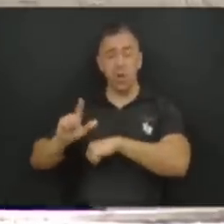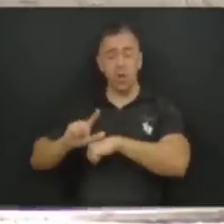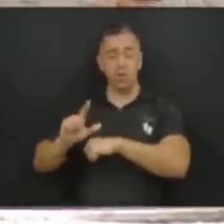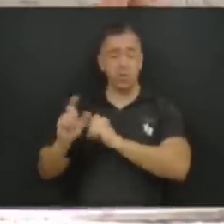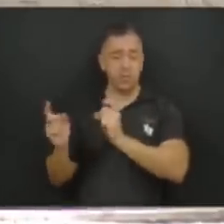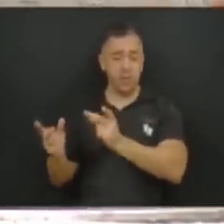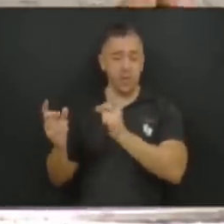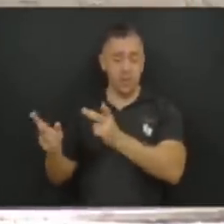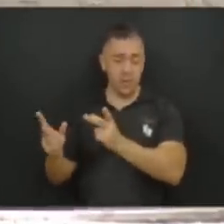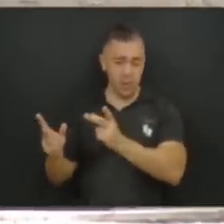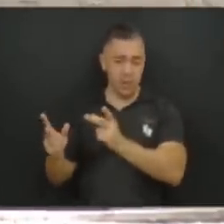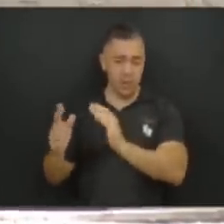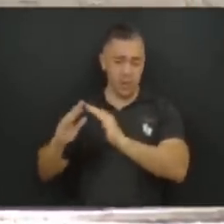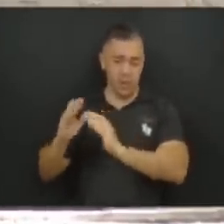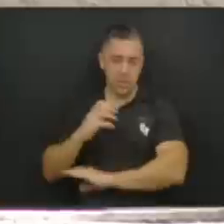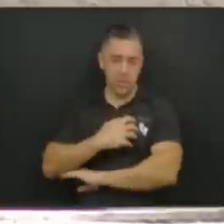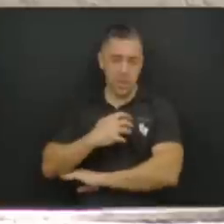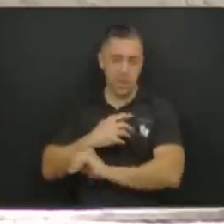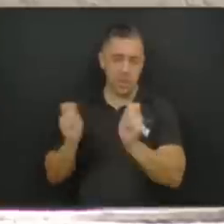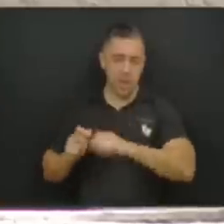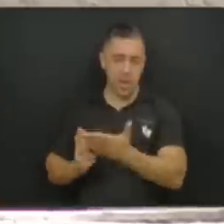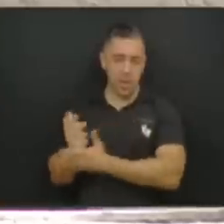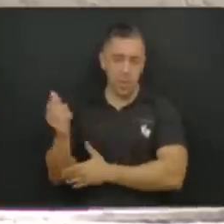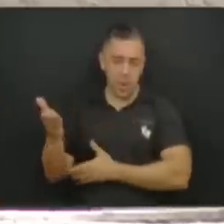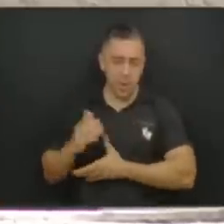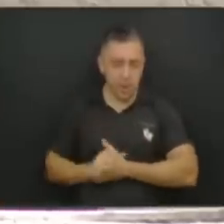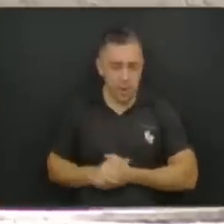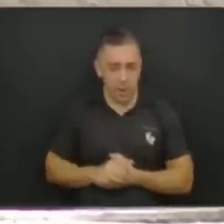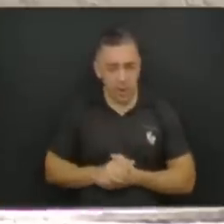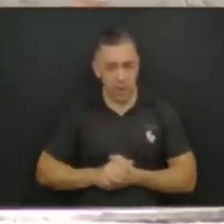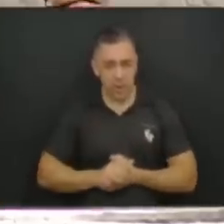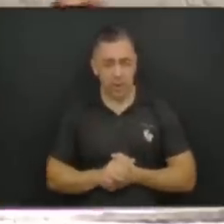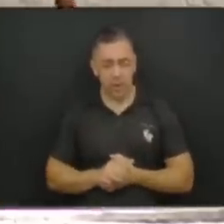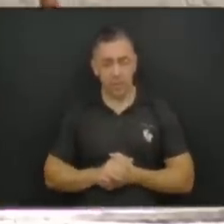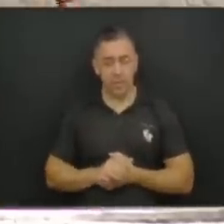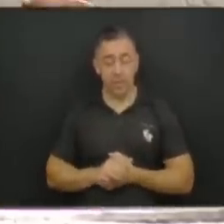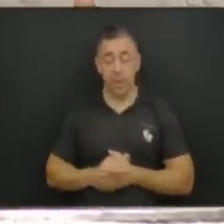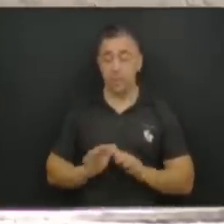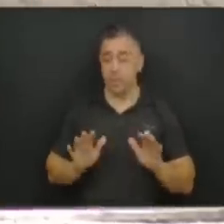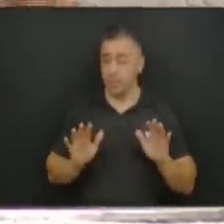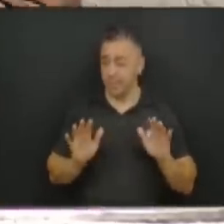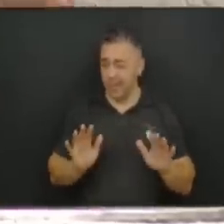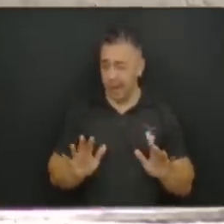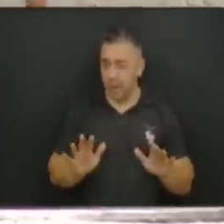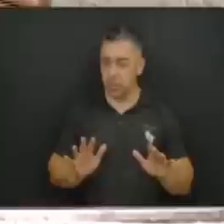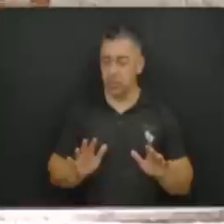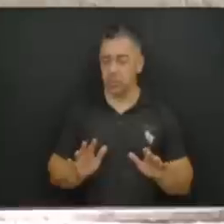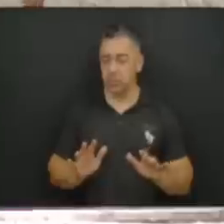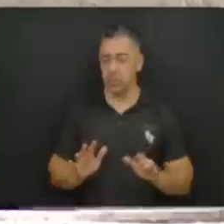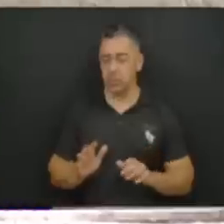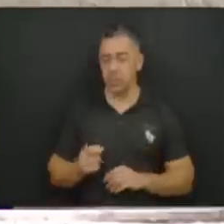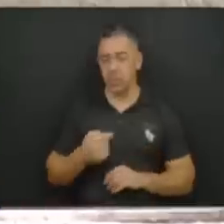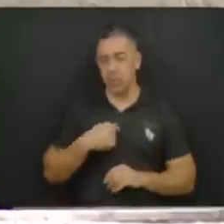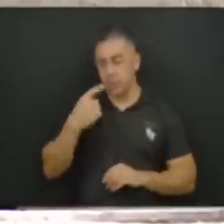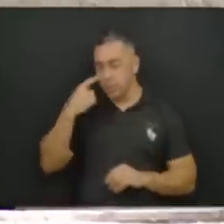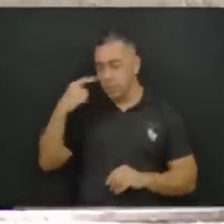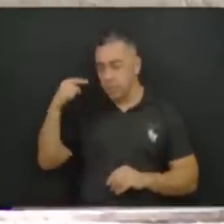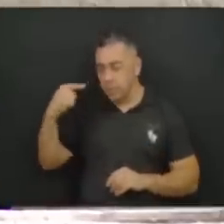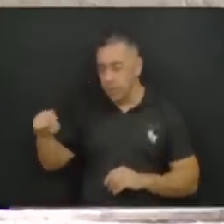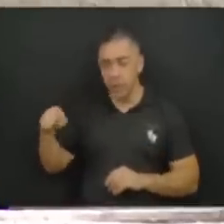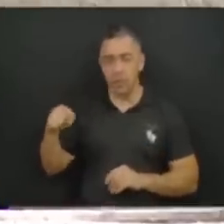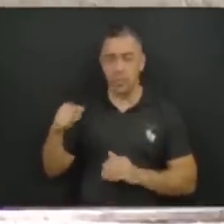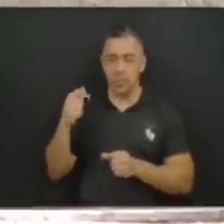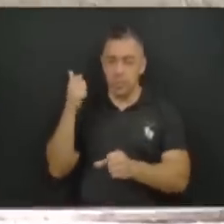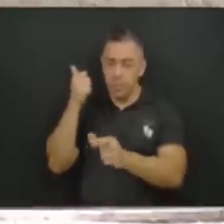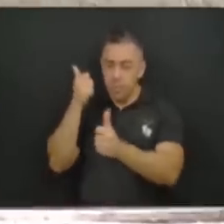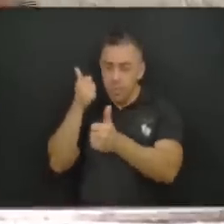mas eles nas mãos não podem é o que mais me marcou aqui perto da rodoviária de